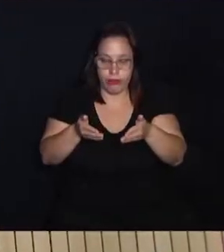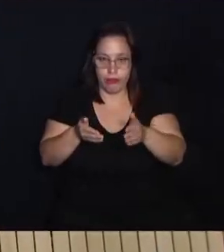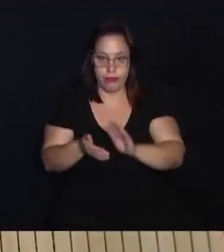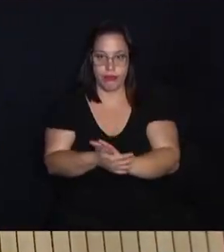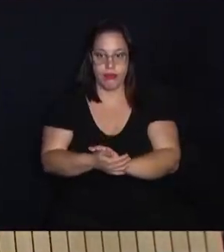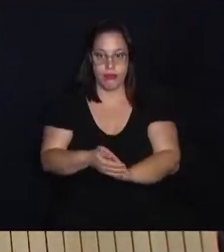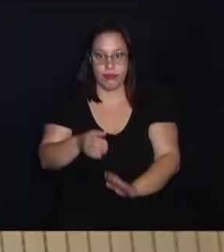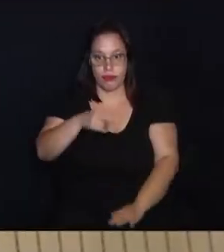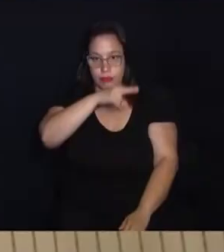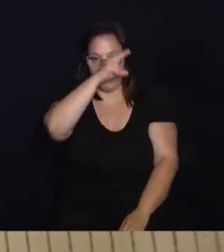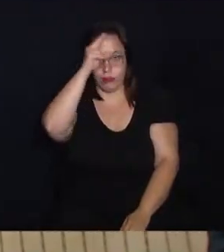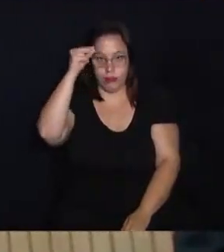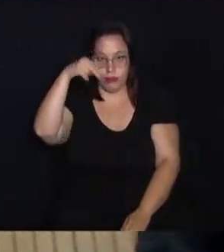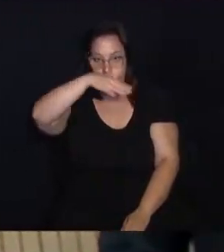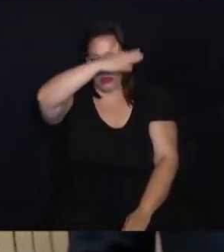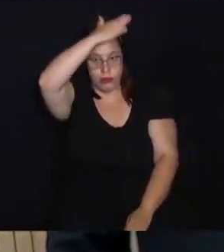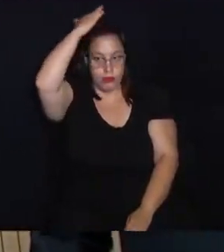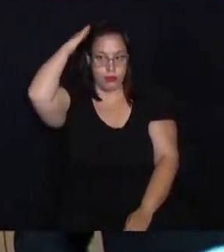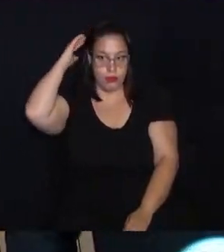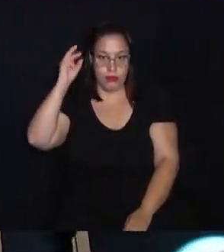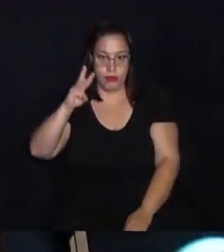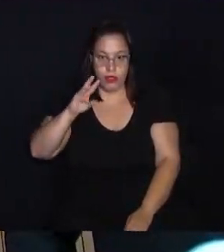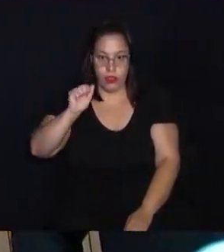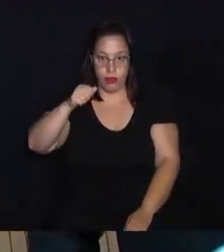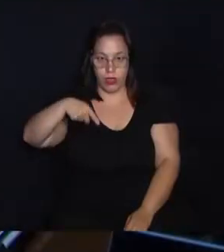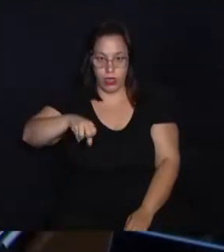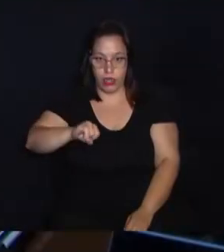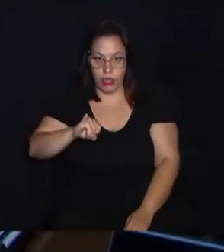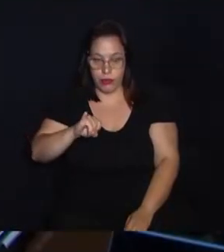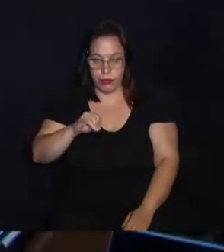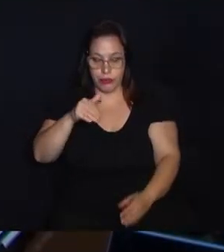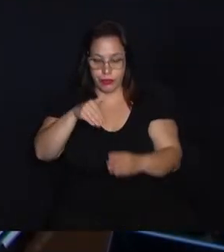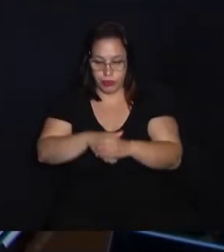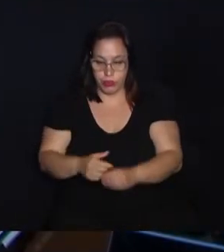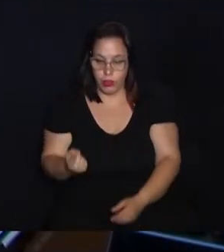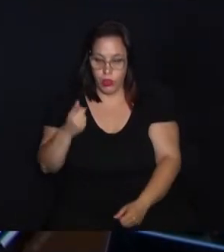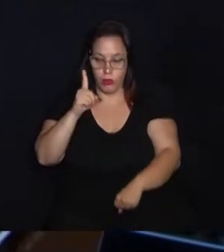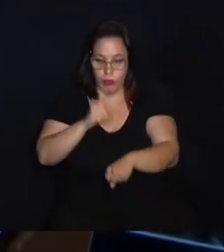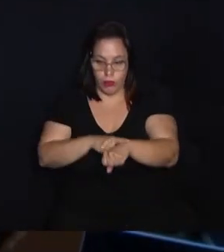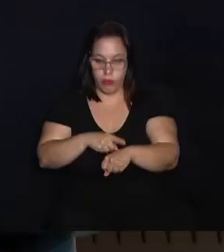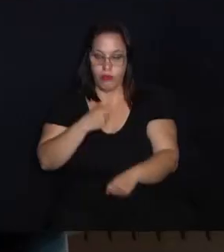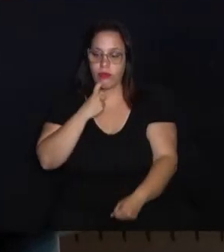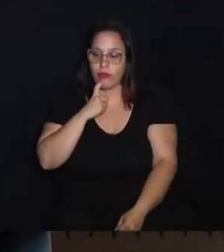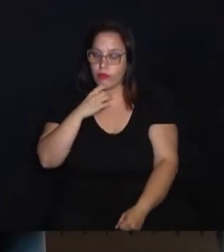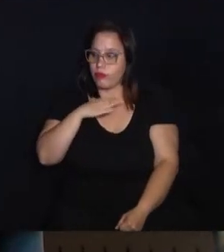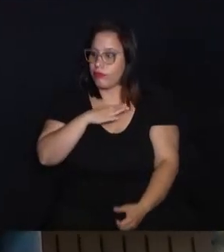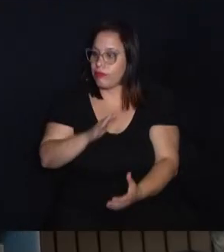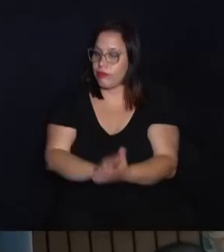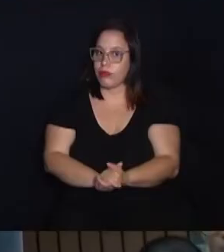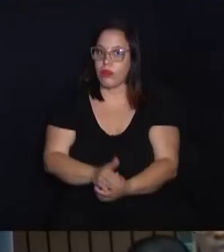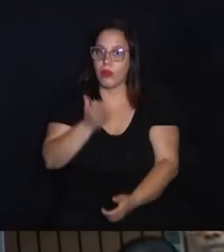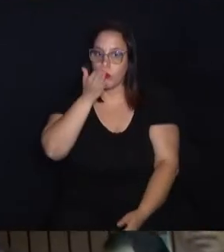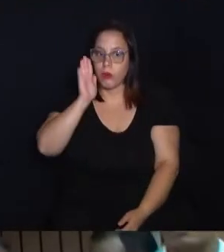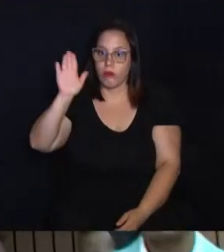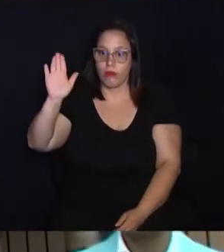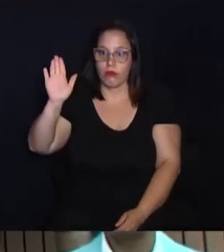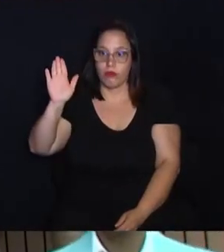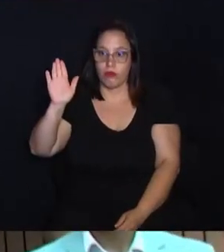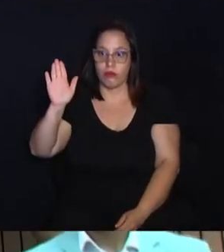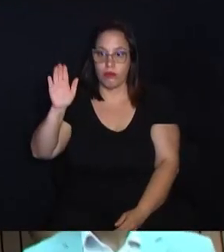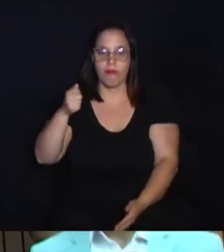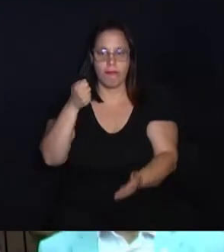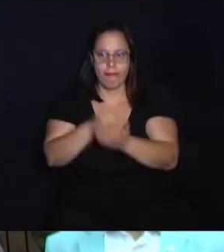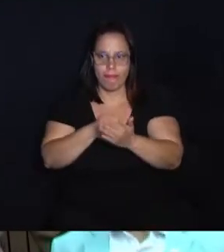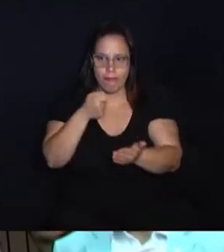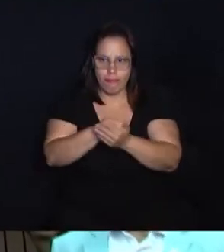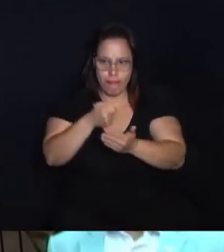Dário Saad e Vanderlei de Almeida, reeleitos no primeiro turno em Campinas. Prometo exercer com